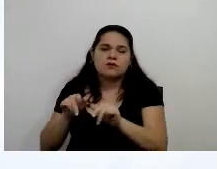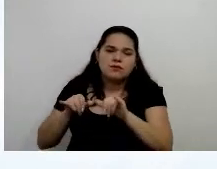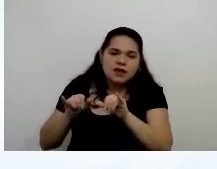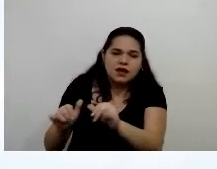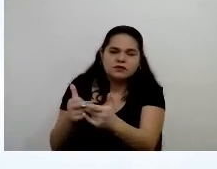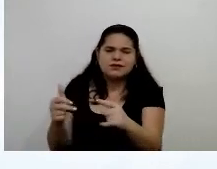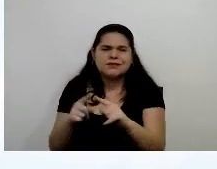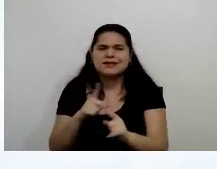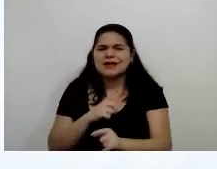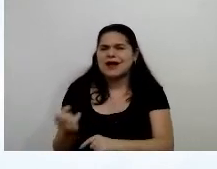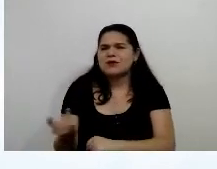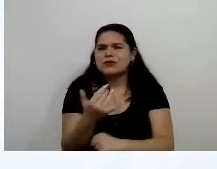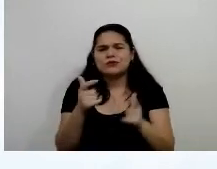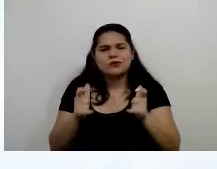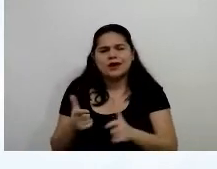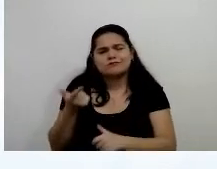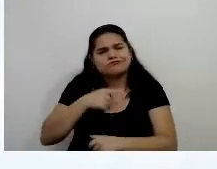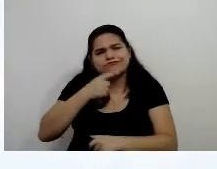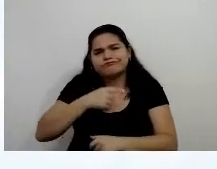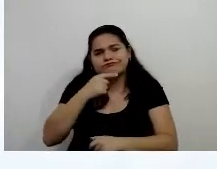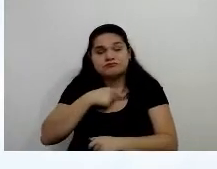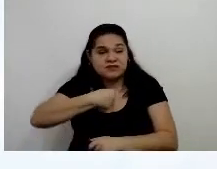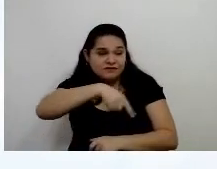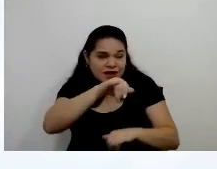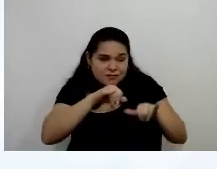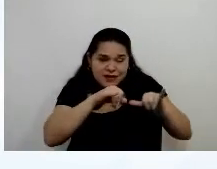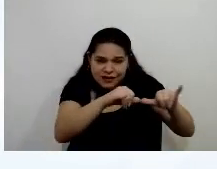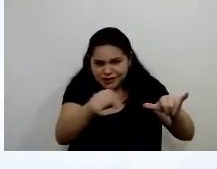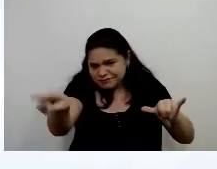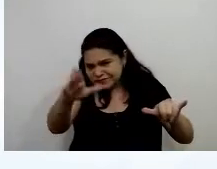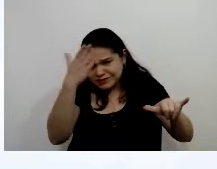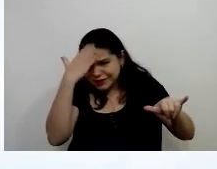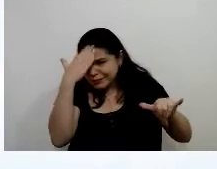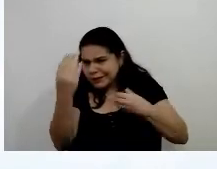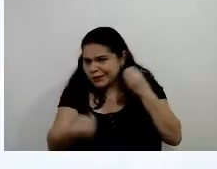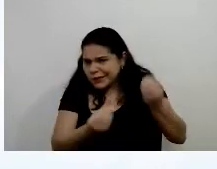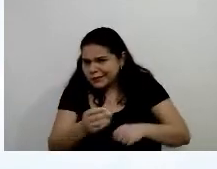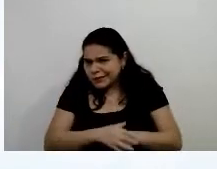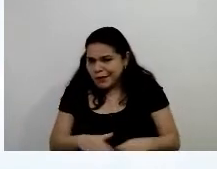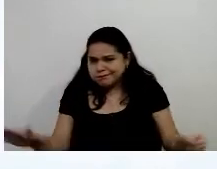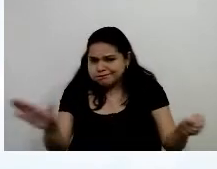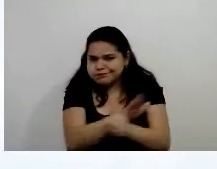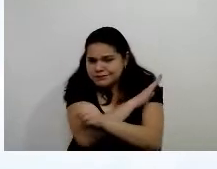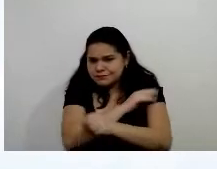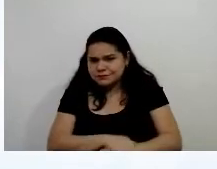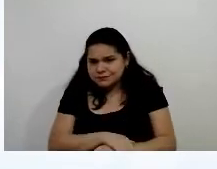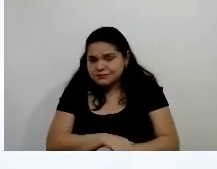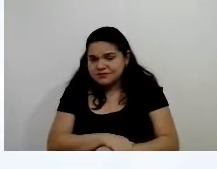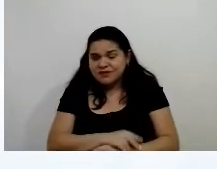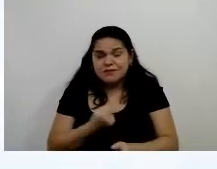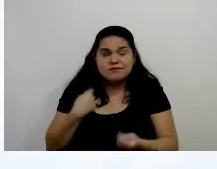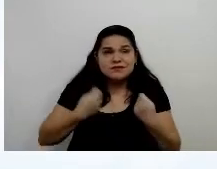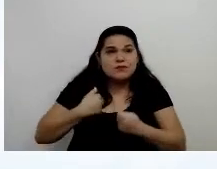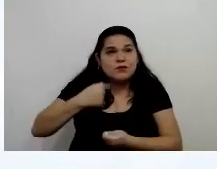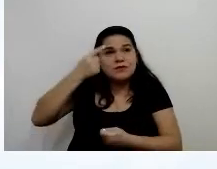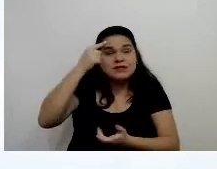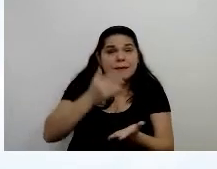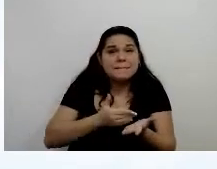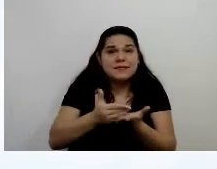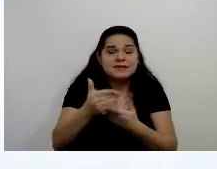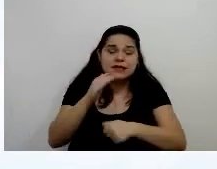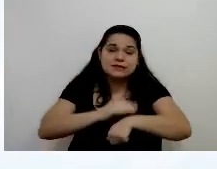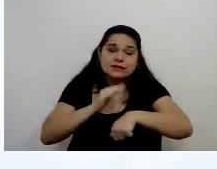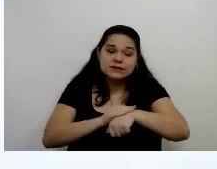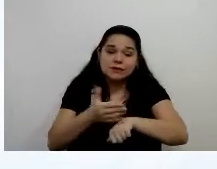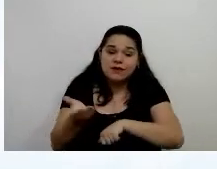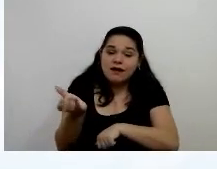isso. Se você pegar um mercado, basta ir no mercado, vocês sabem como é que funciona. Nós vamos ter que começar a pensar a curto prazo,